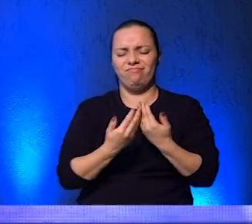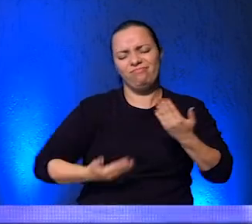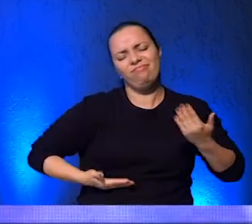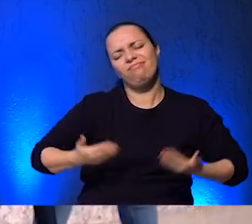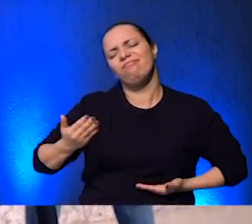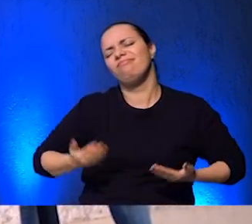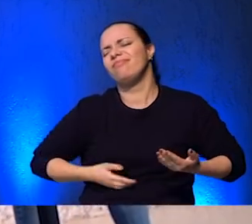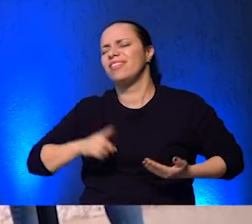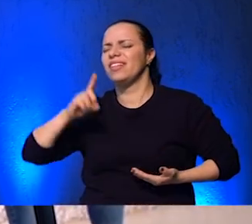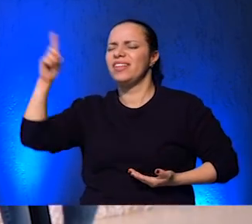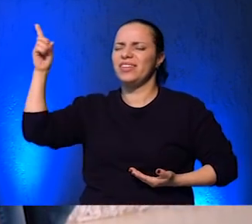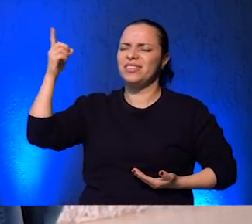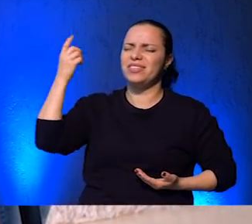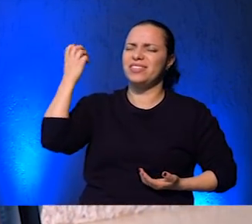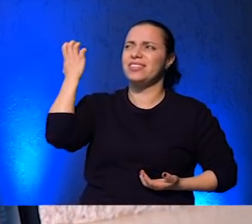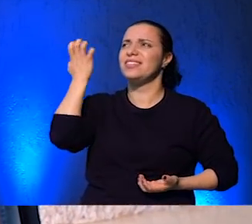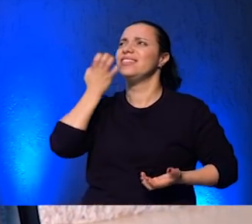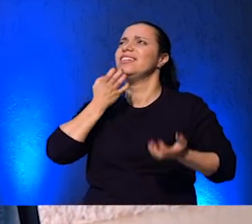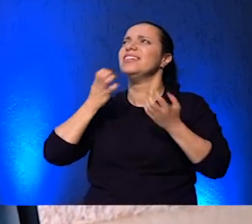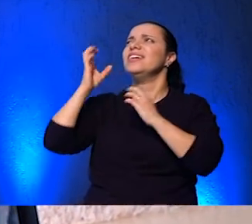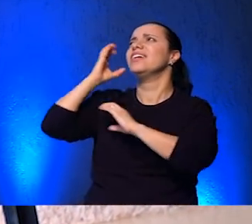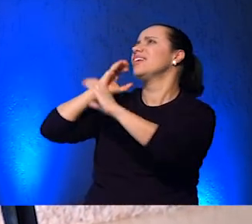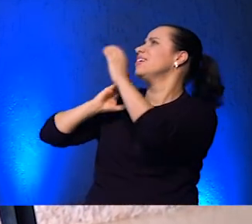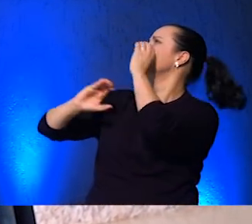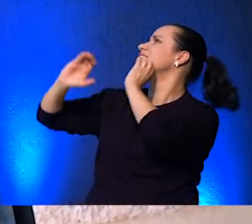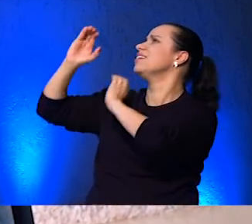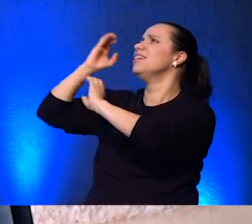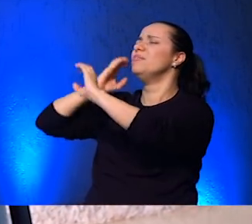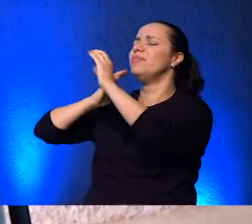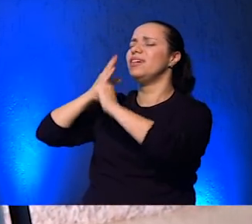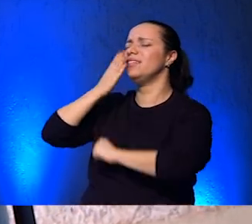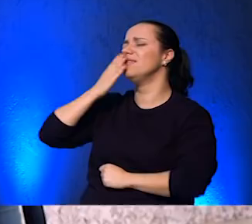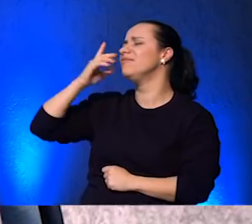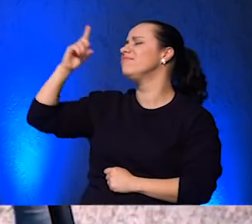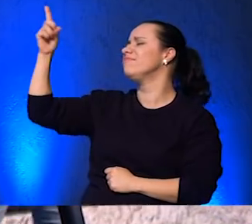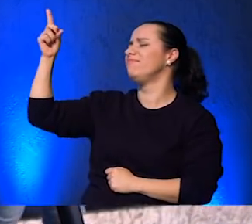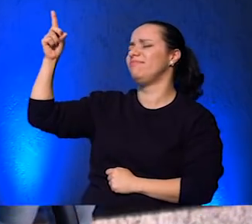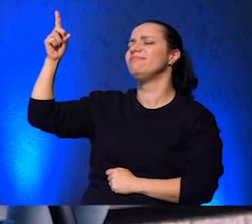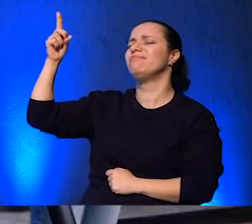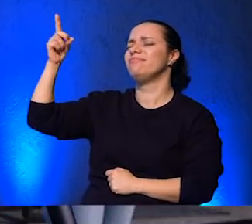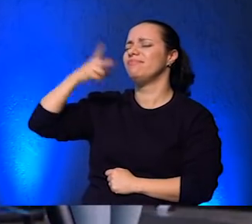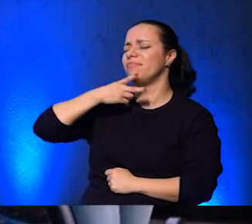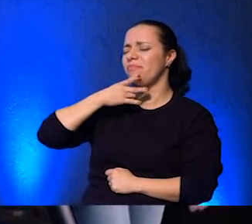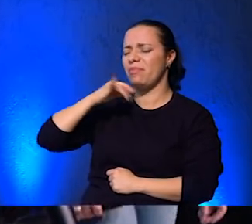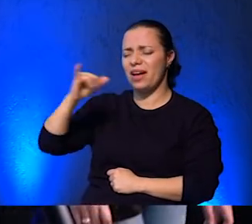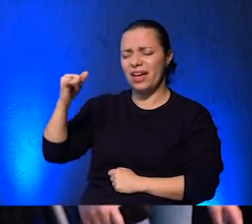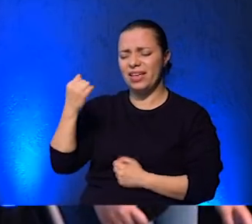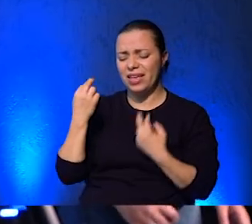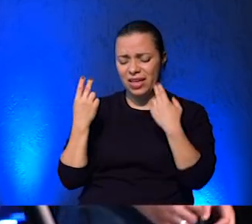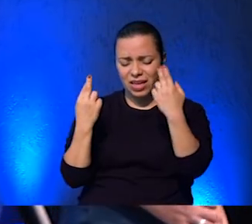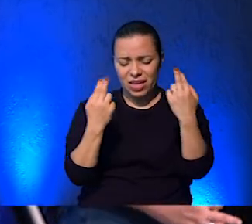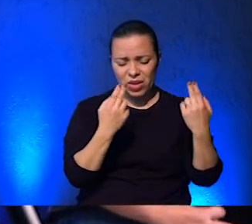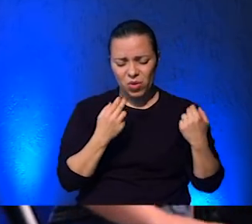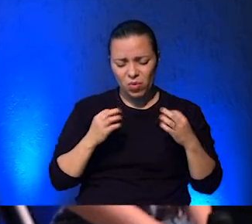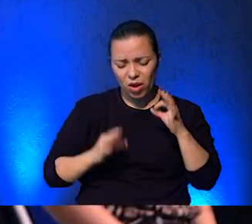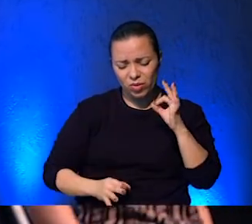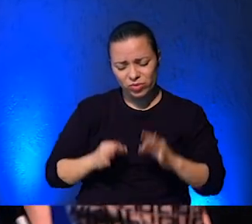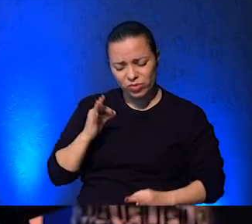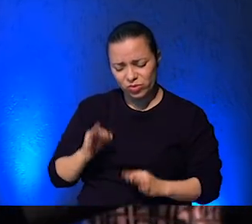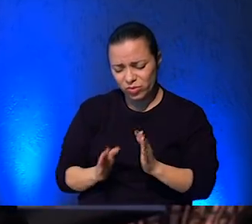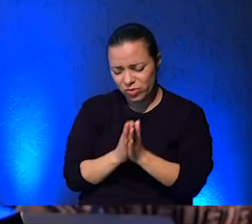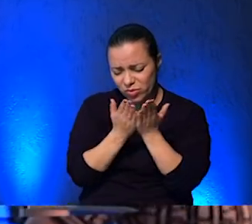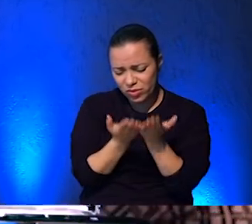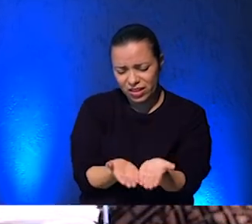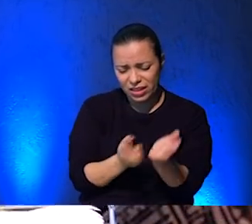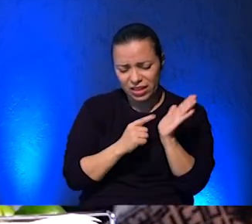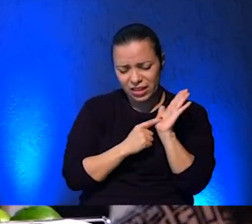conclamar hoje eu estou clamando pai e como no livro de juízes nada a